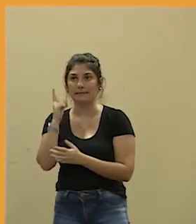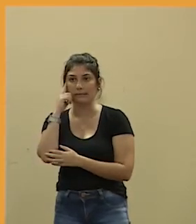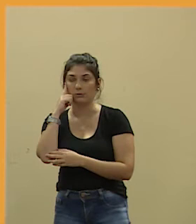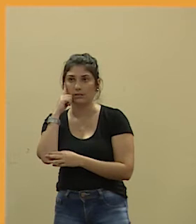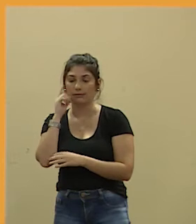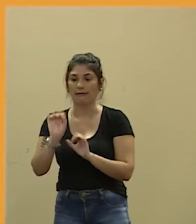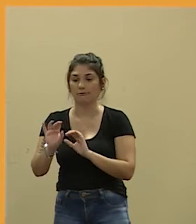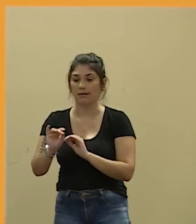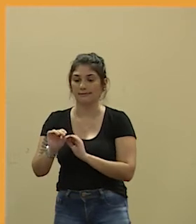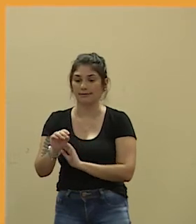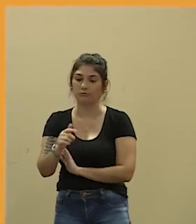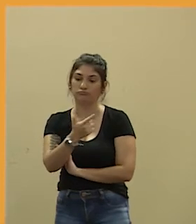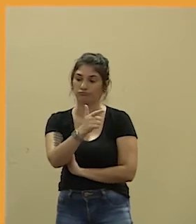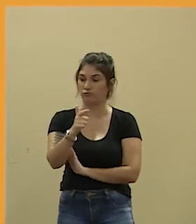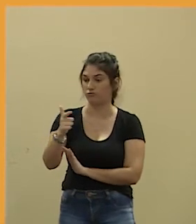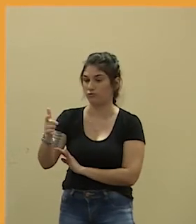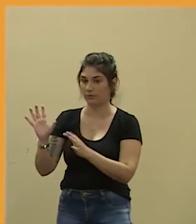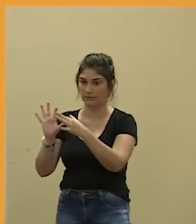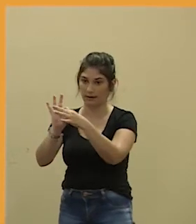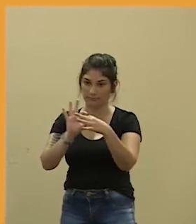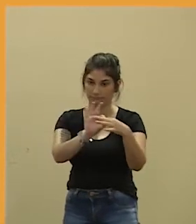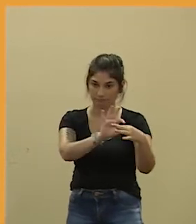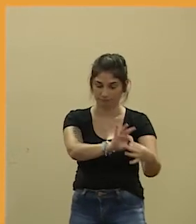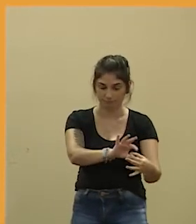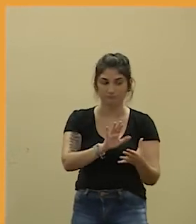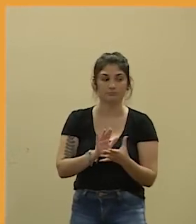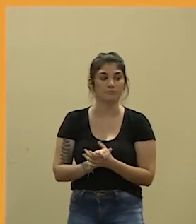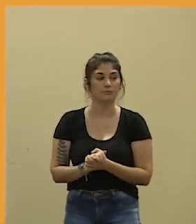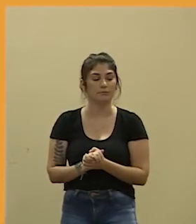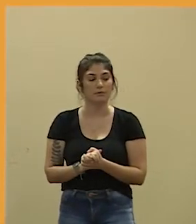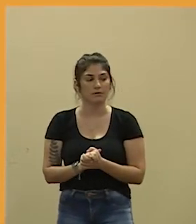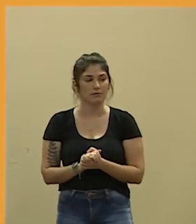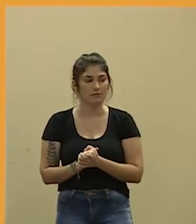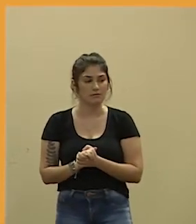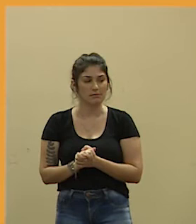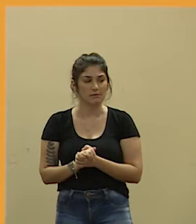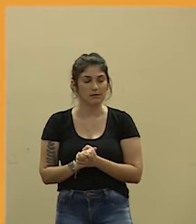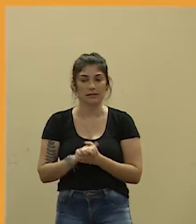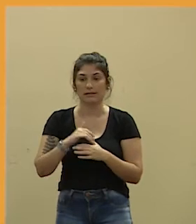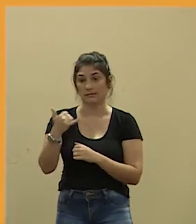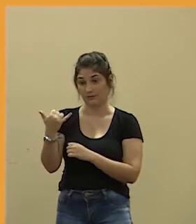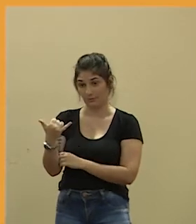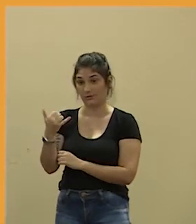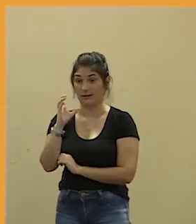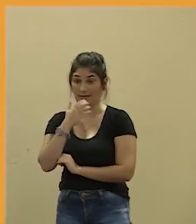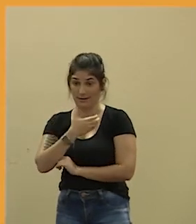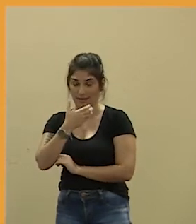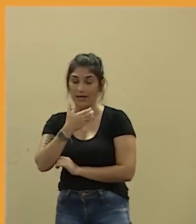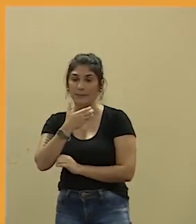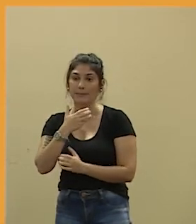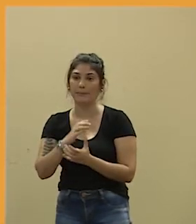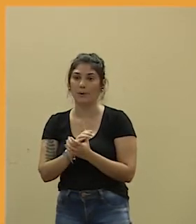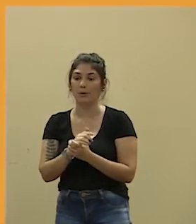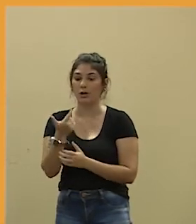serviço desculpe e somente acha tempo para conectar se ao curso no fim da manhã liga o iphone e se conecta sem